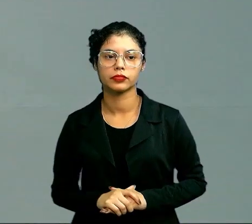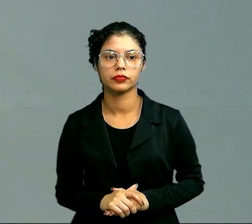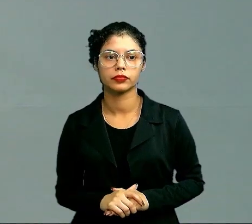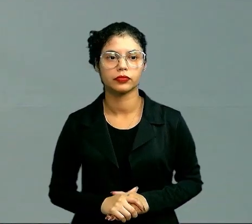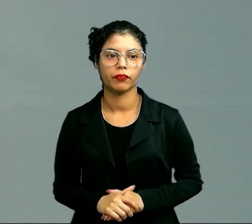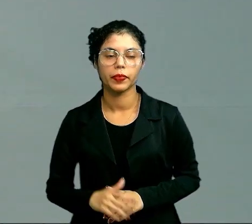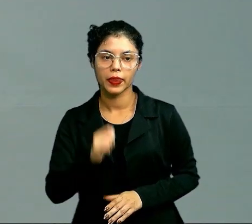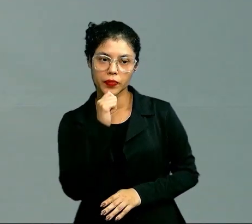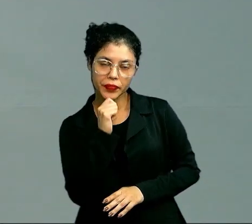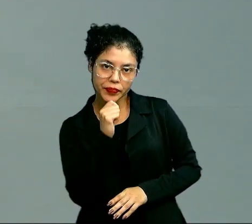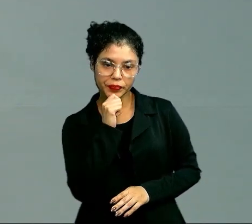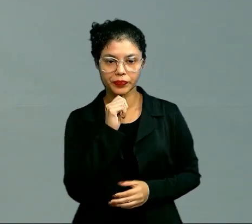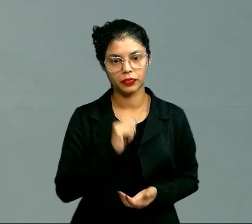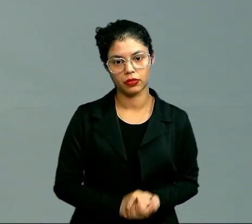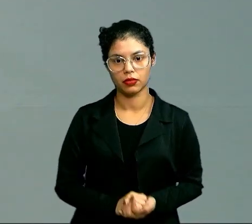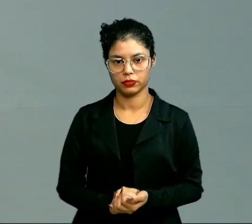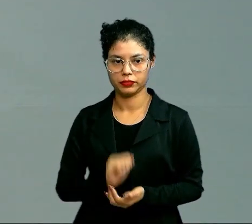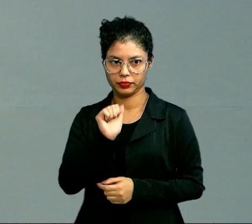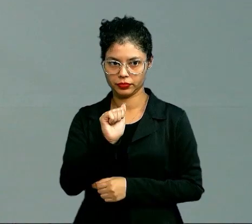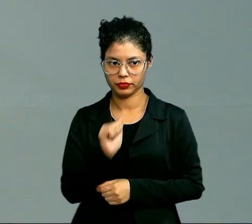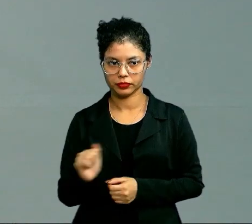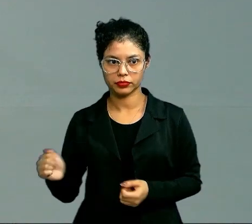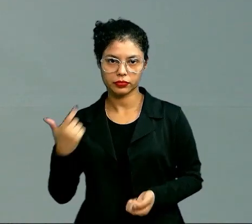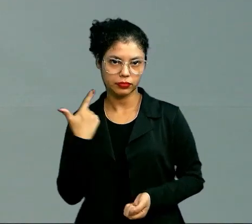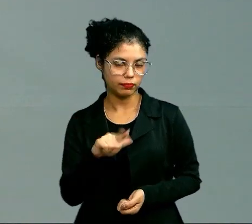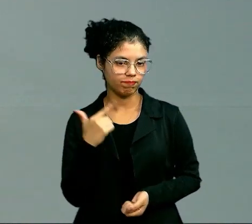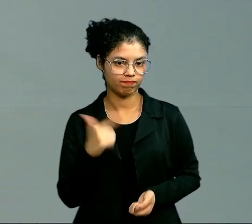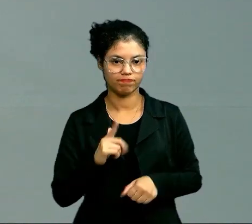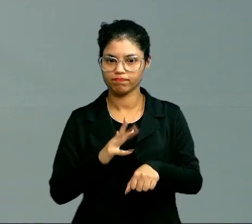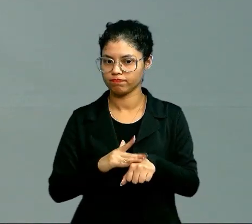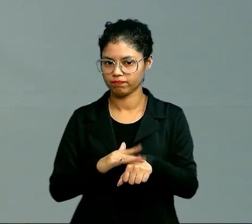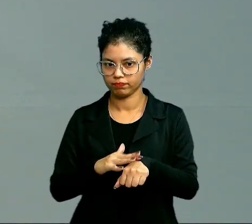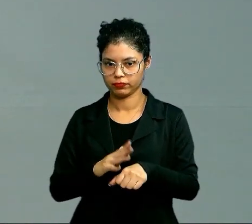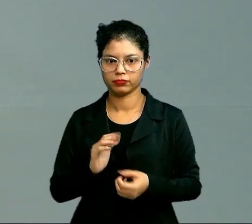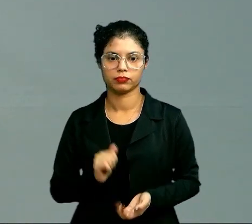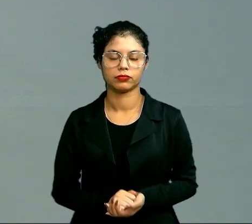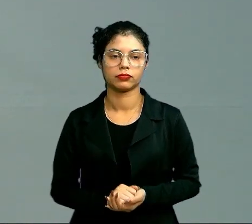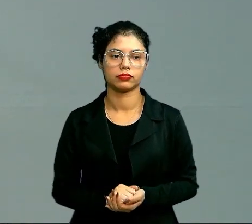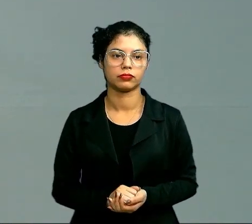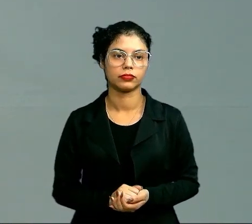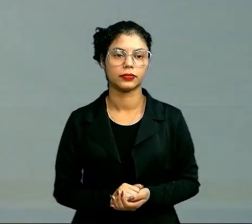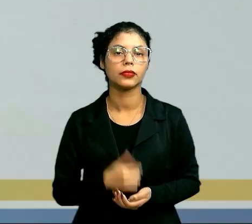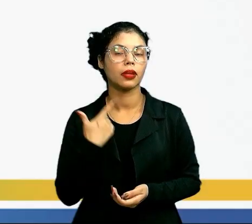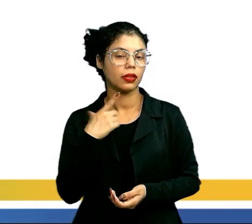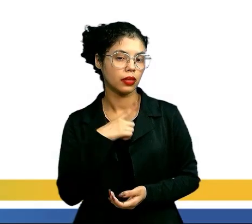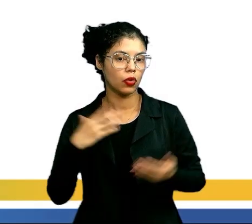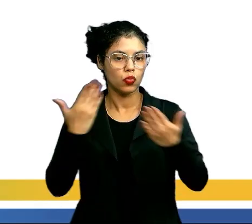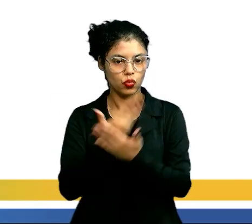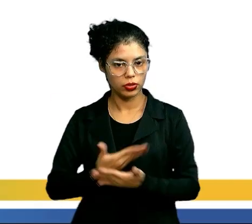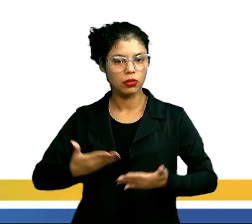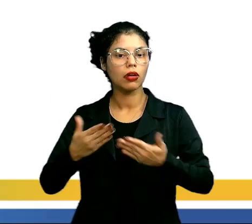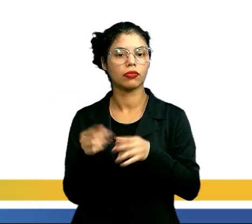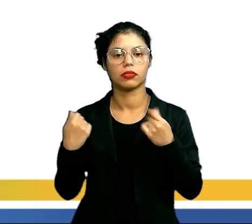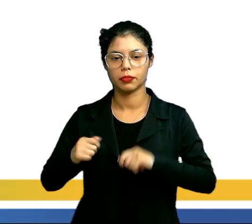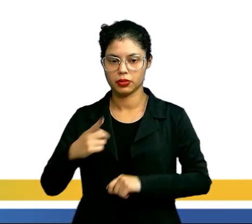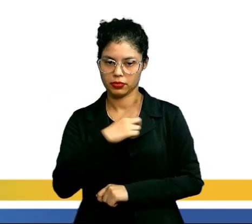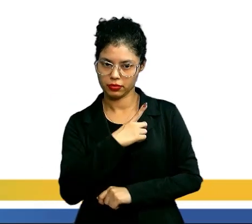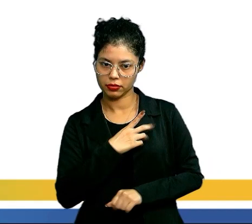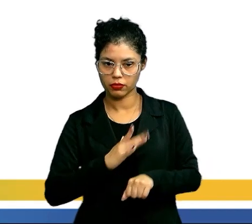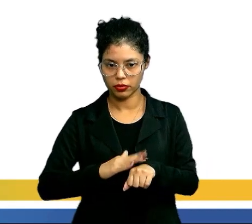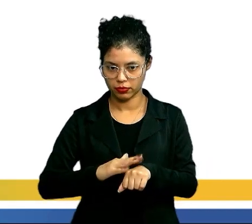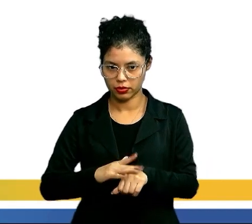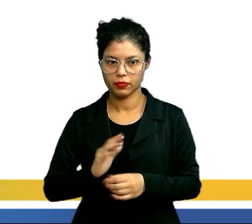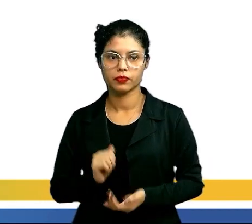então, apesar de o AIDS não ter cura, ele tem o tratamento, tá? Isso aí